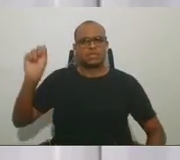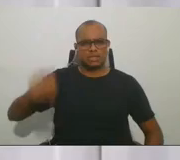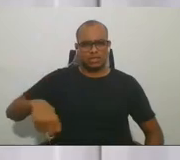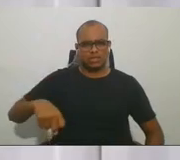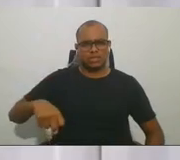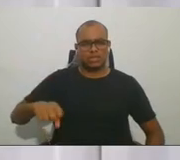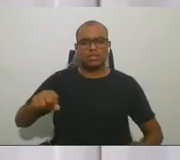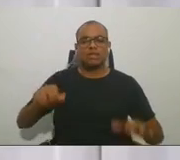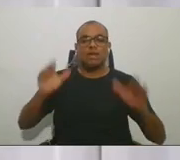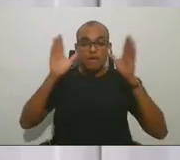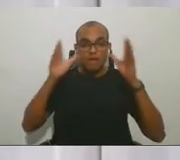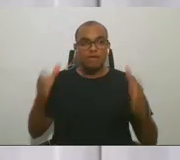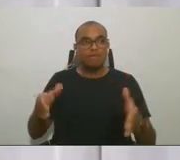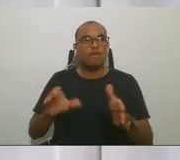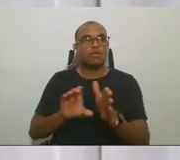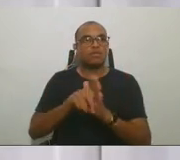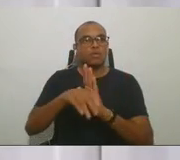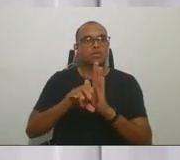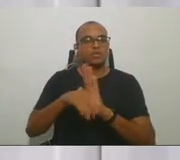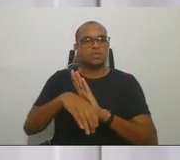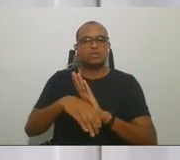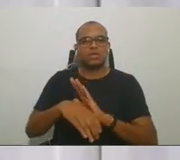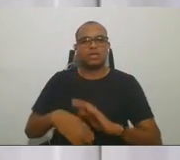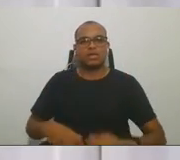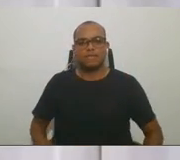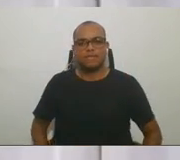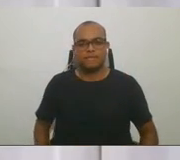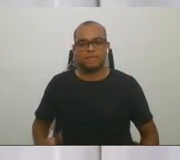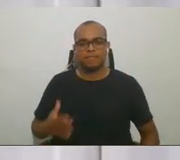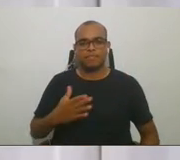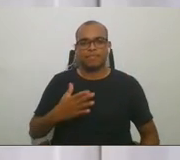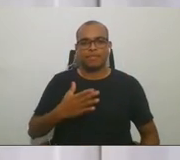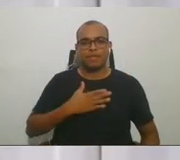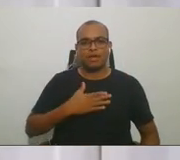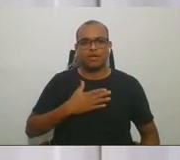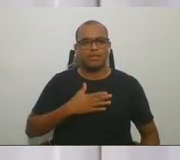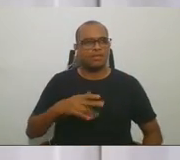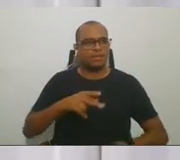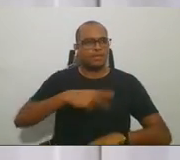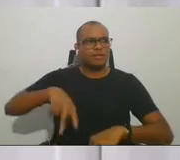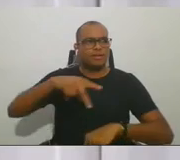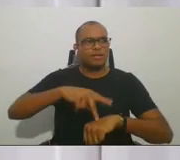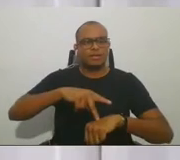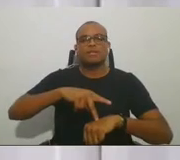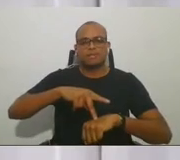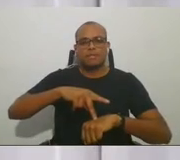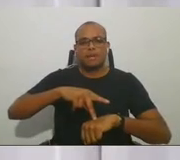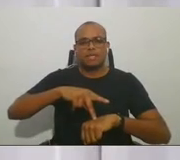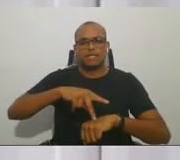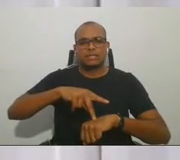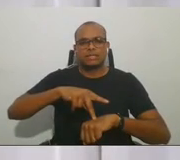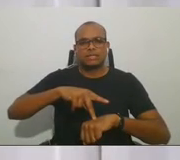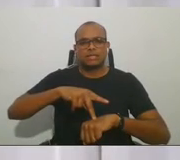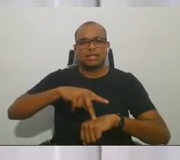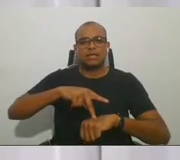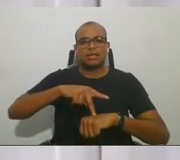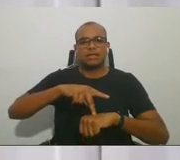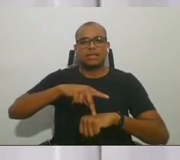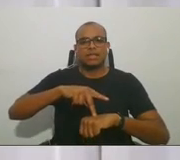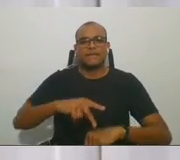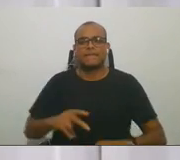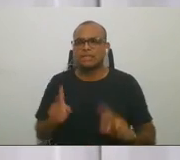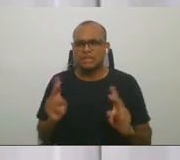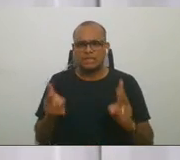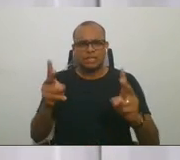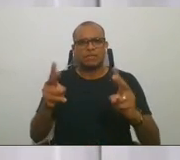esse conceito. Pelo menos no meu país, a matrícula liberal tem sido sempre